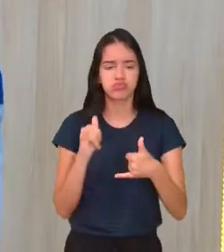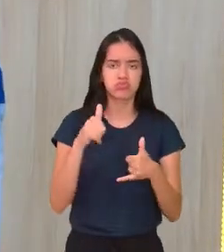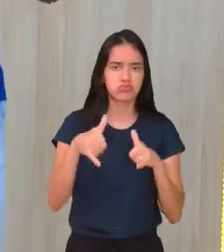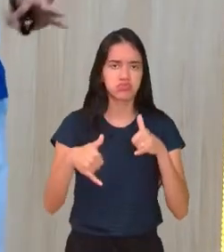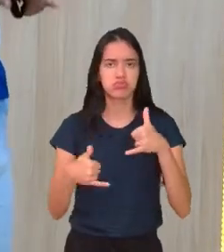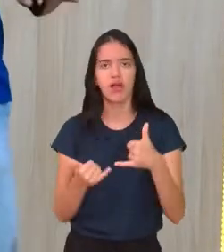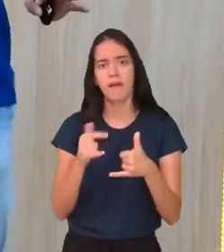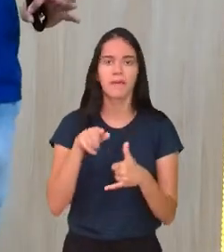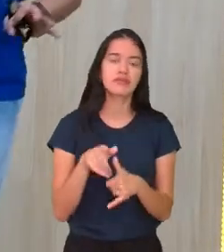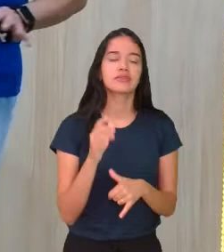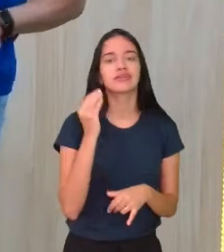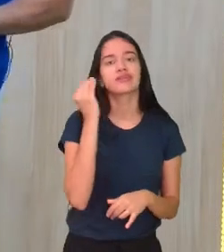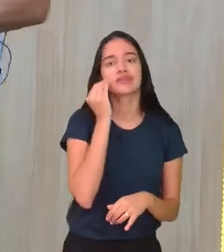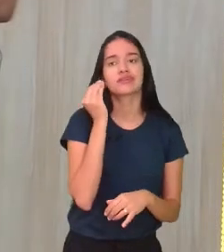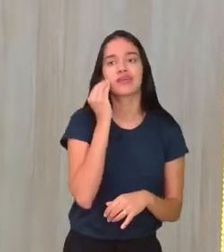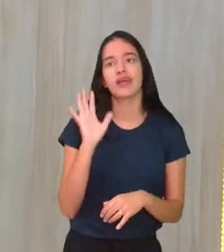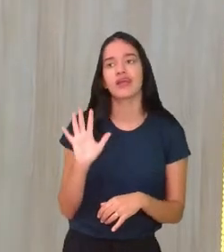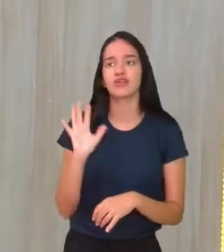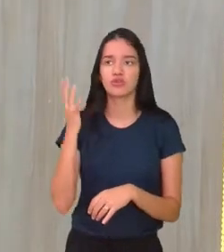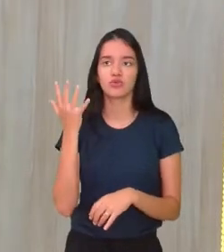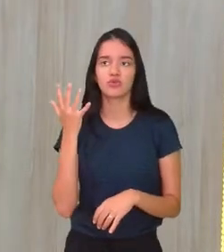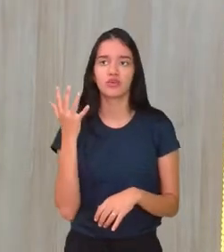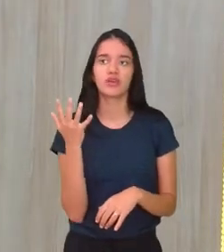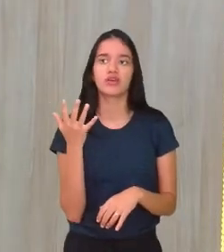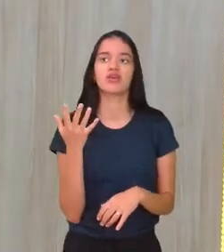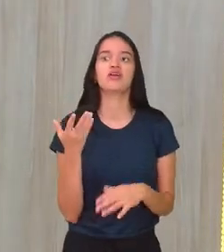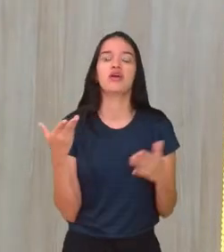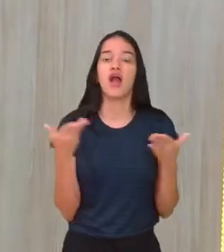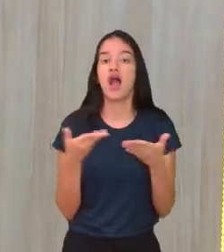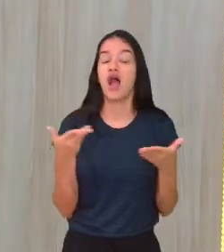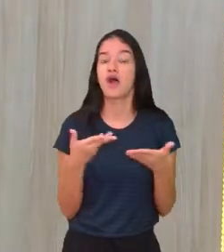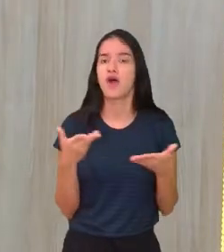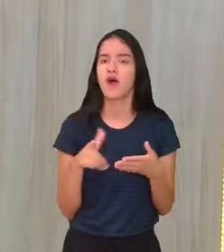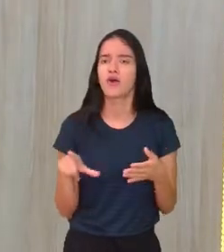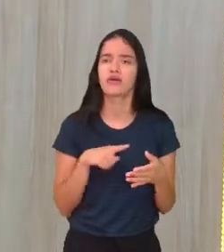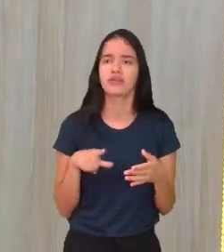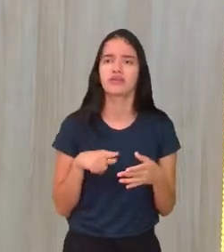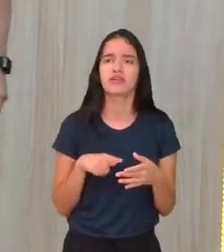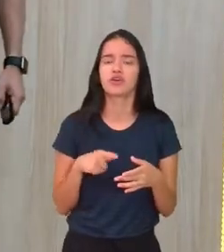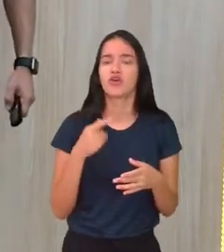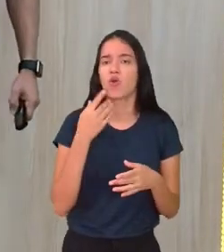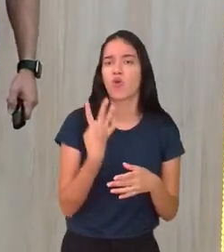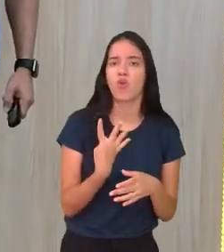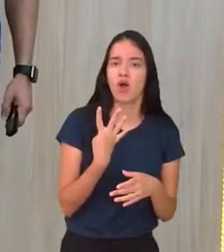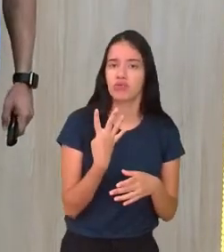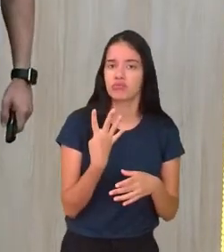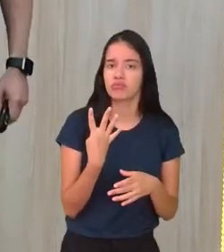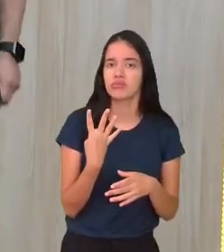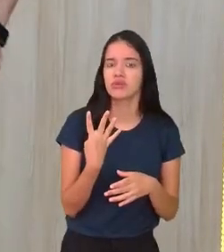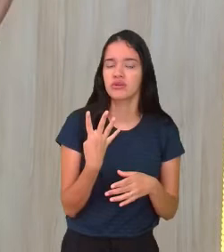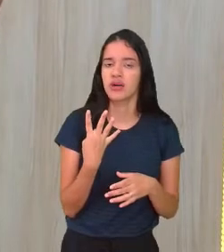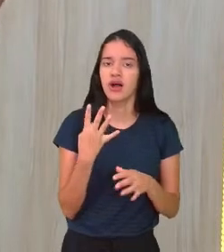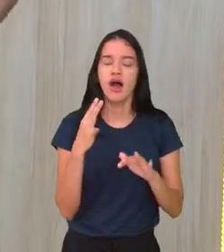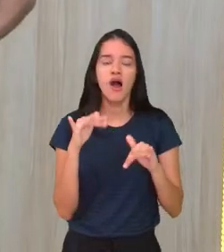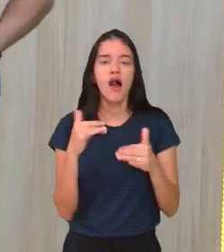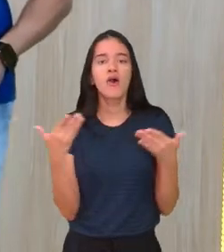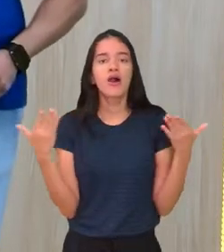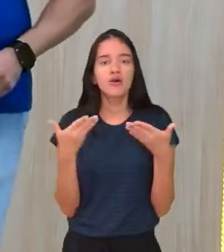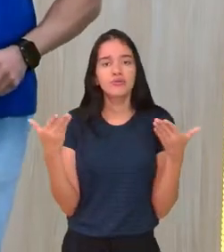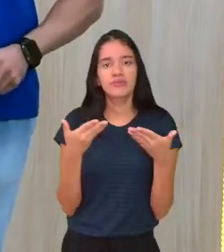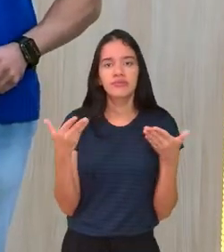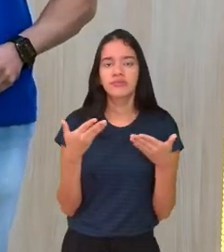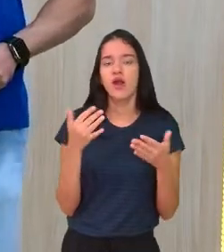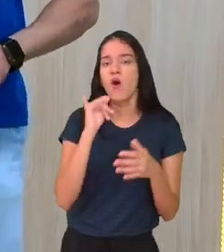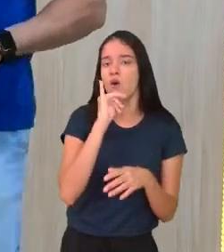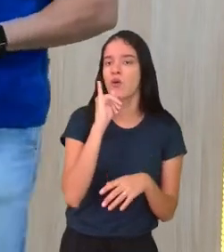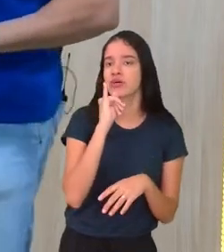você tentar resolver. Agora eu tenho aí 4 blusas, 3 calças e 2 sapatos, beleza? Outro exemplo aqui